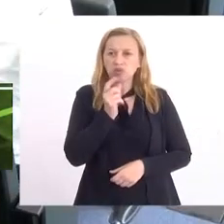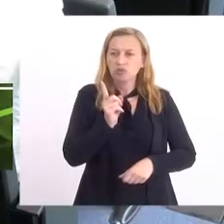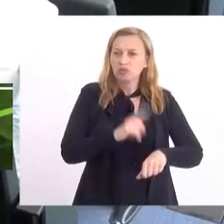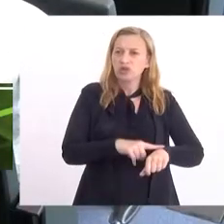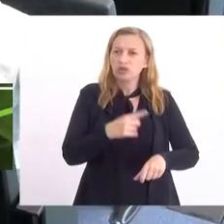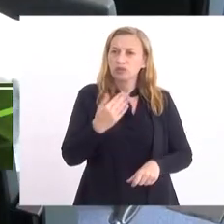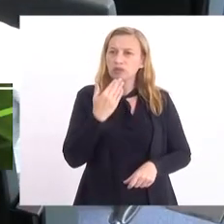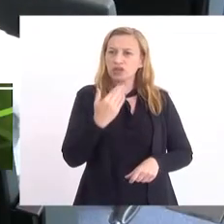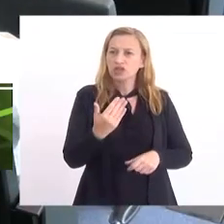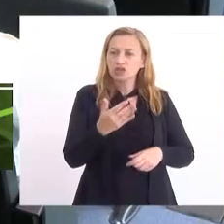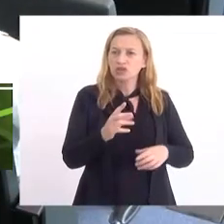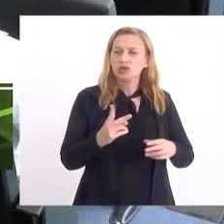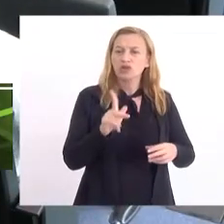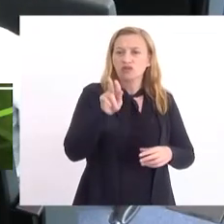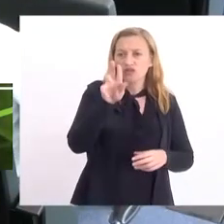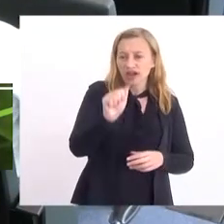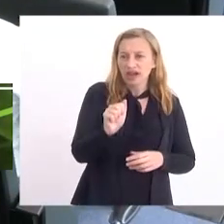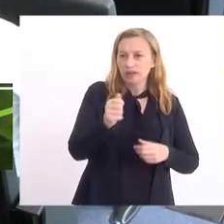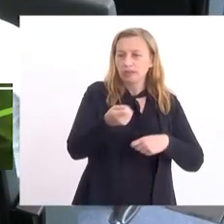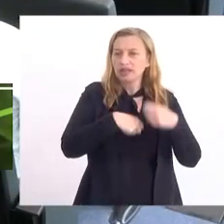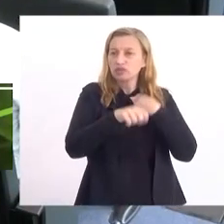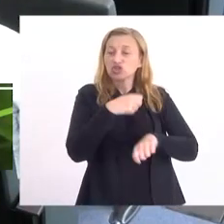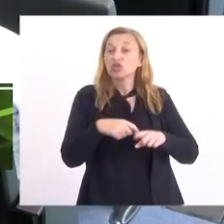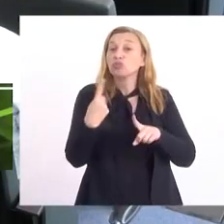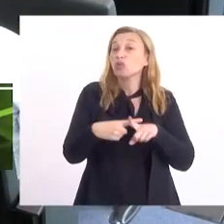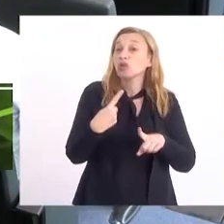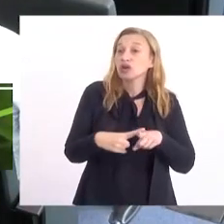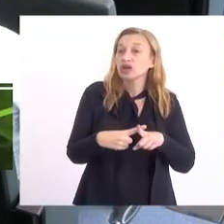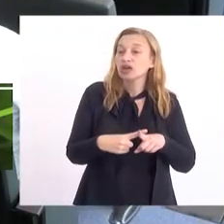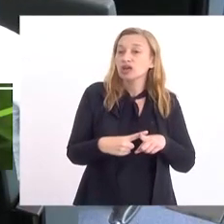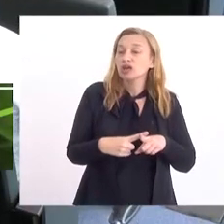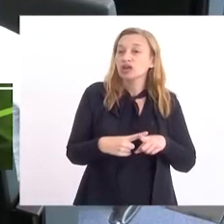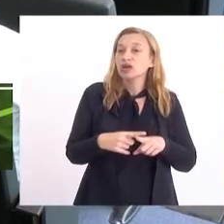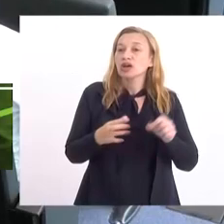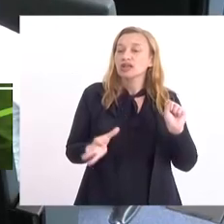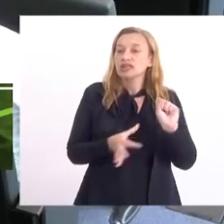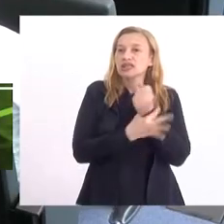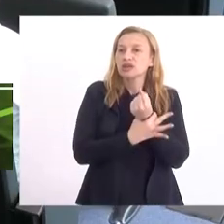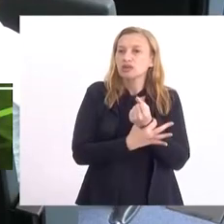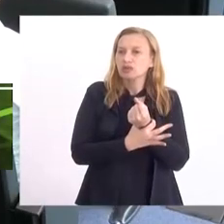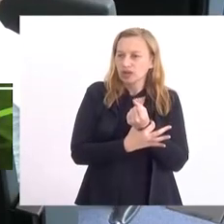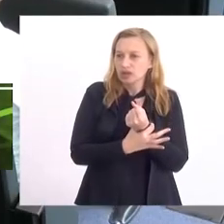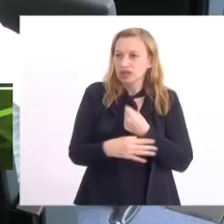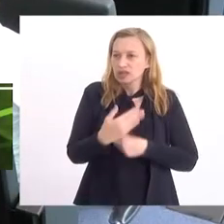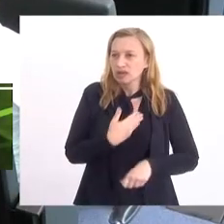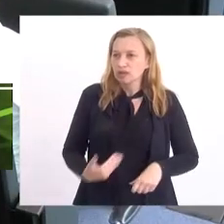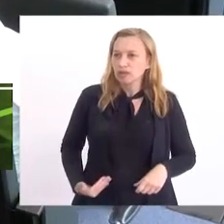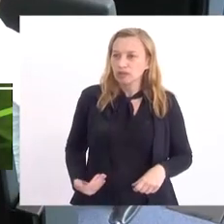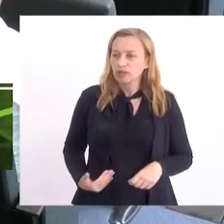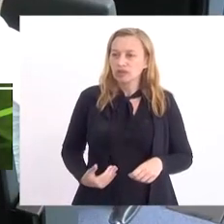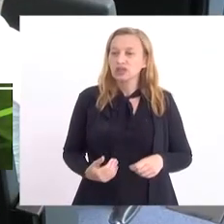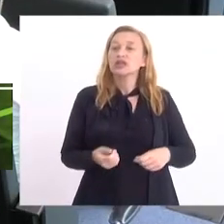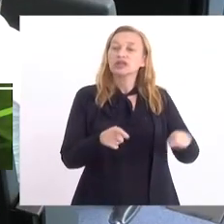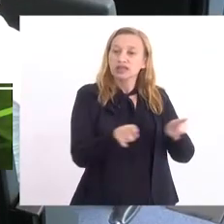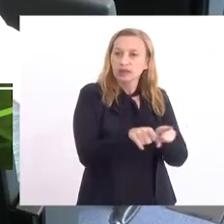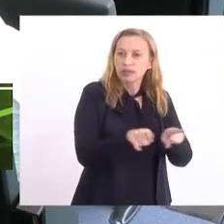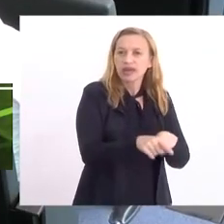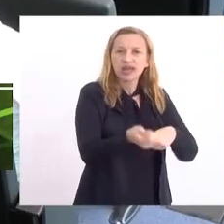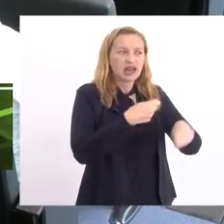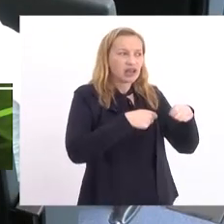vaga para administrativo. Por quê? Porque os agentes absorvem as vagas dos